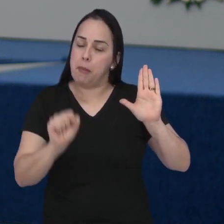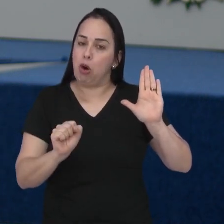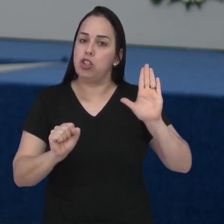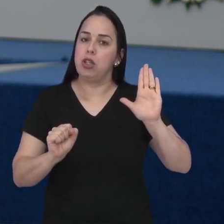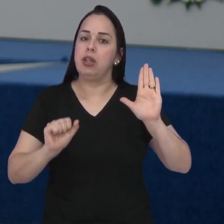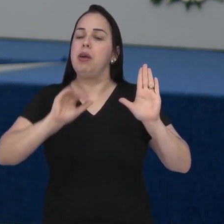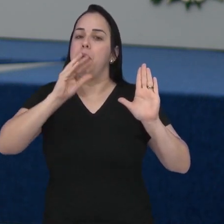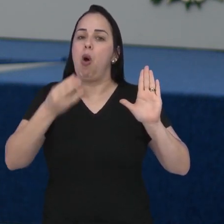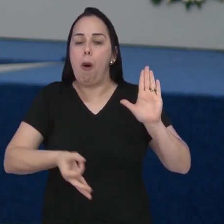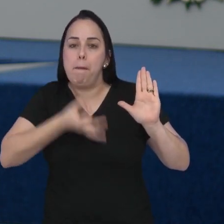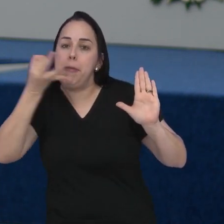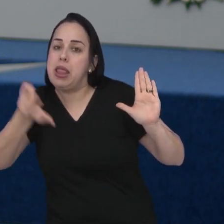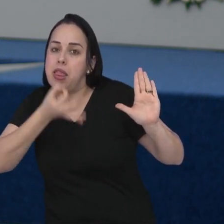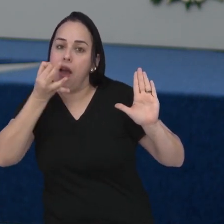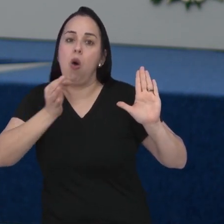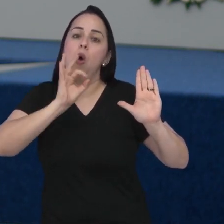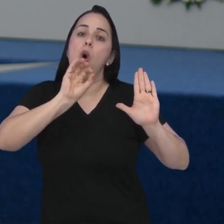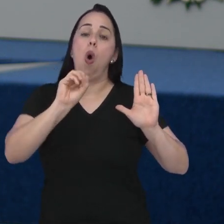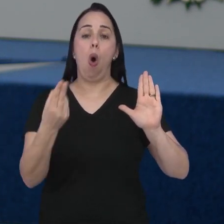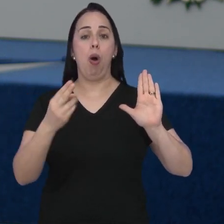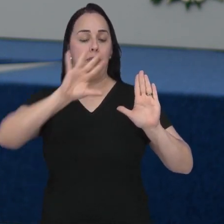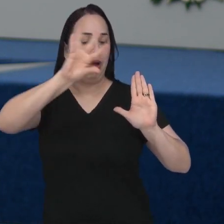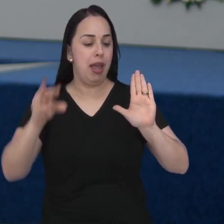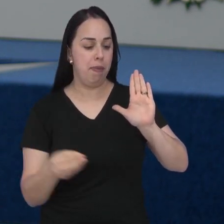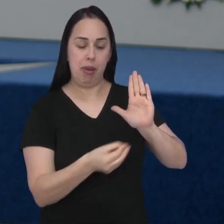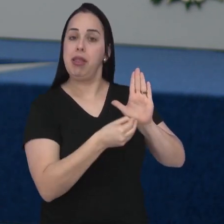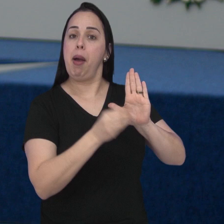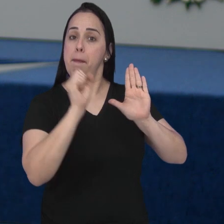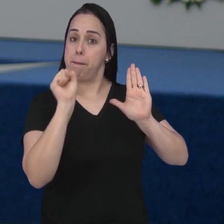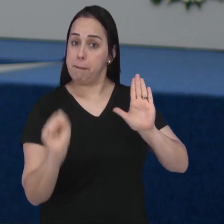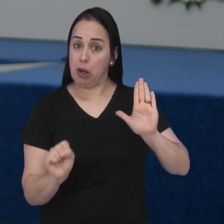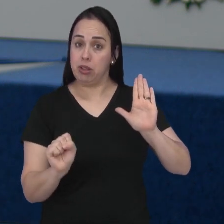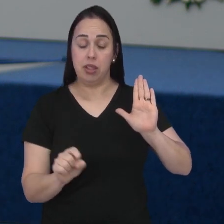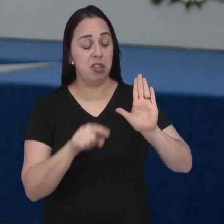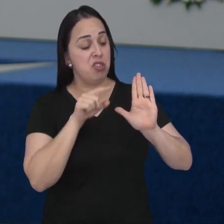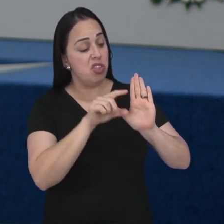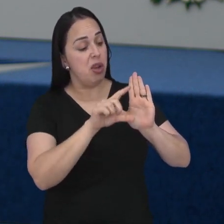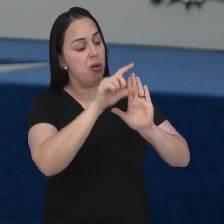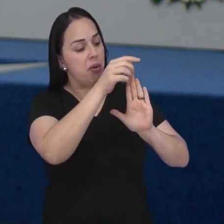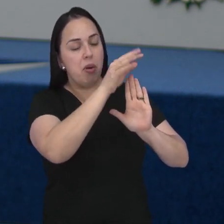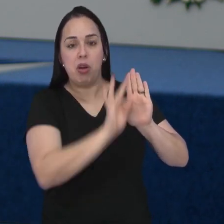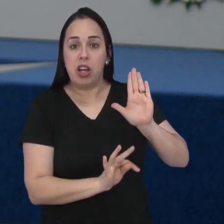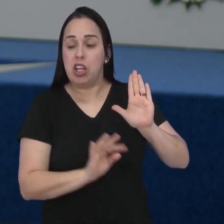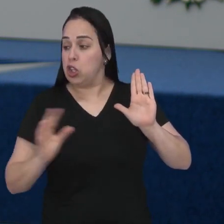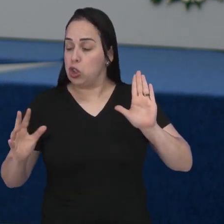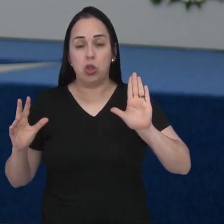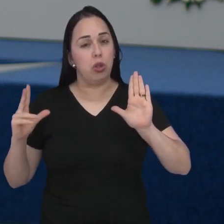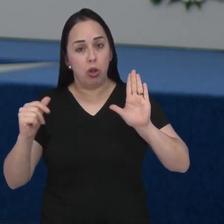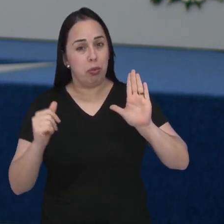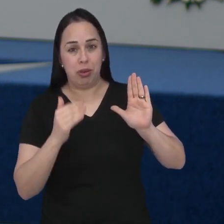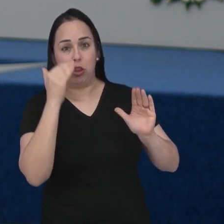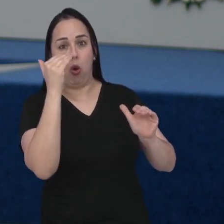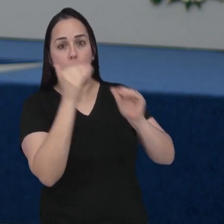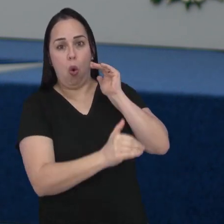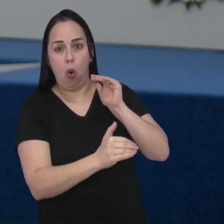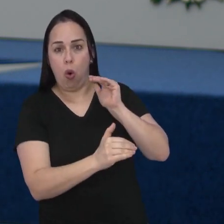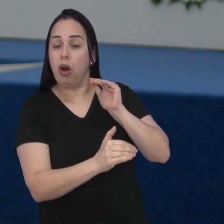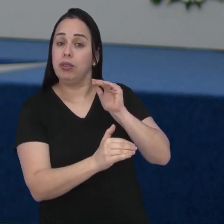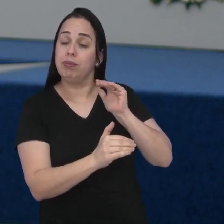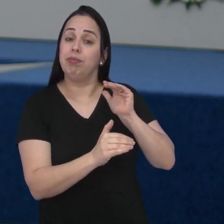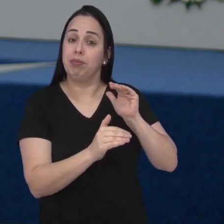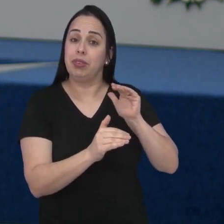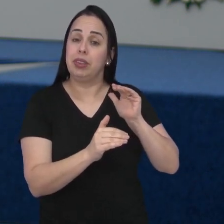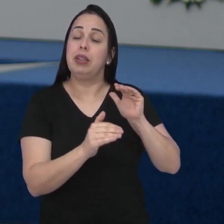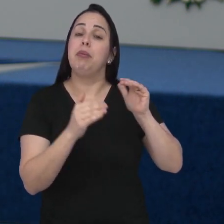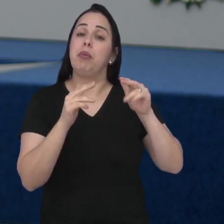pode apresentar uma sugestão ou uma emenda ao projeto. Se o projeto tiver um parecer contrário de todas